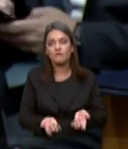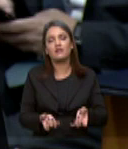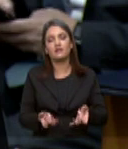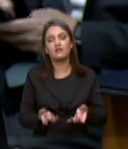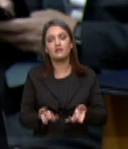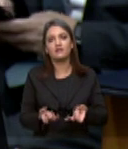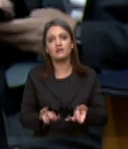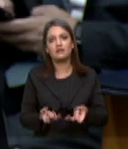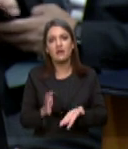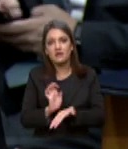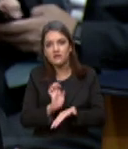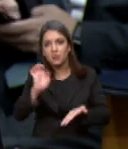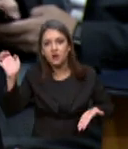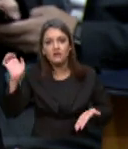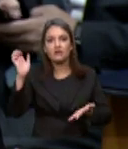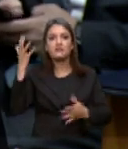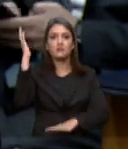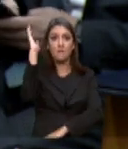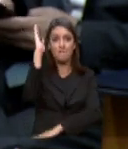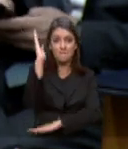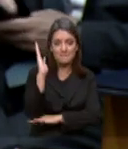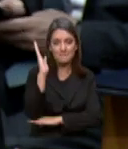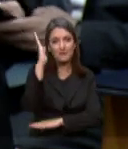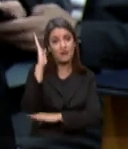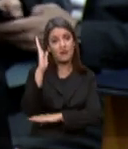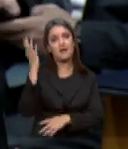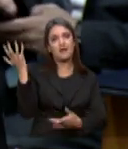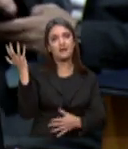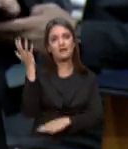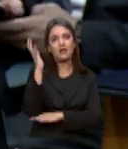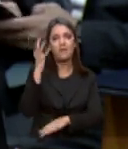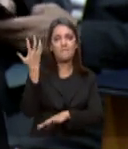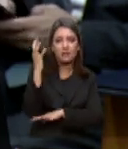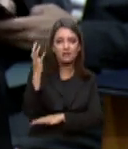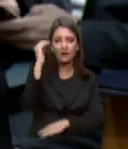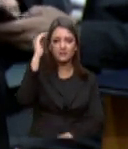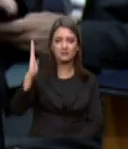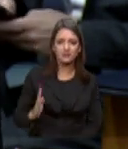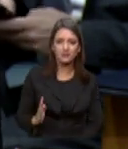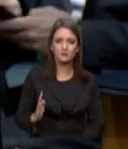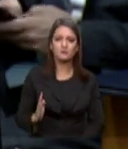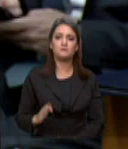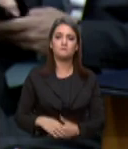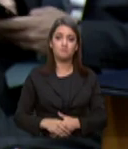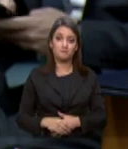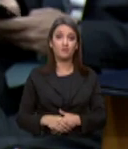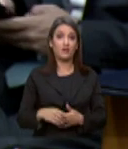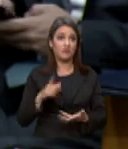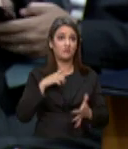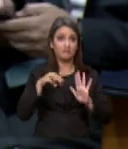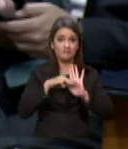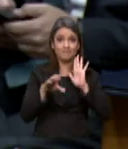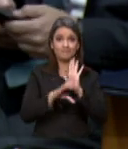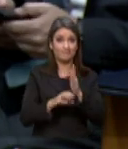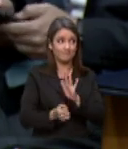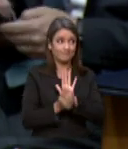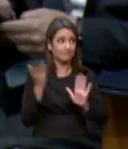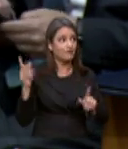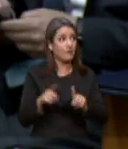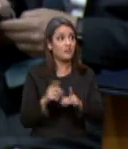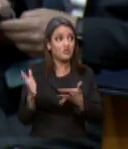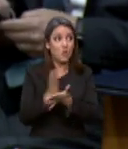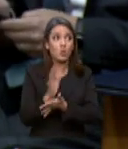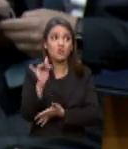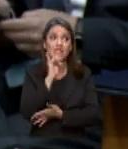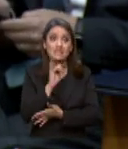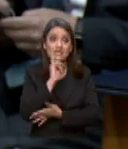gerando diversas consequências, inclusive medidas cautelares contra as autoridades ambientais. Esses são apenas alguns exemplos,